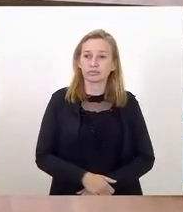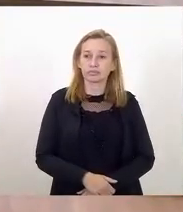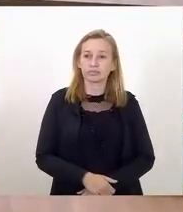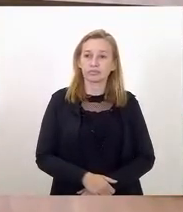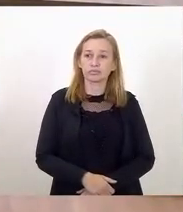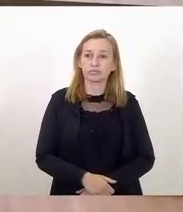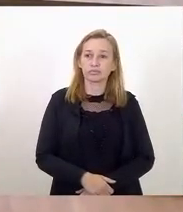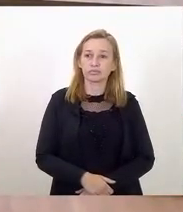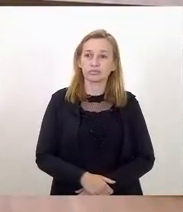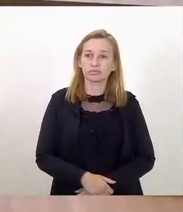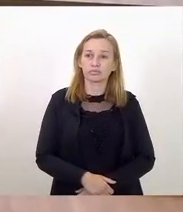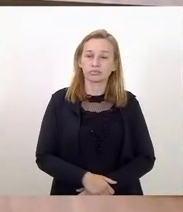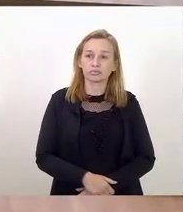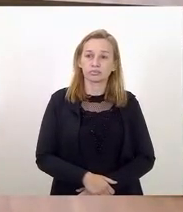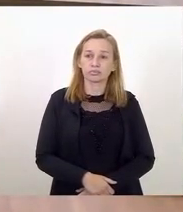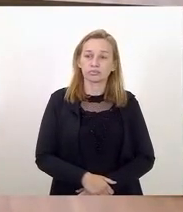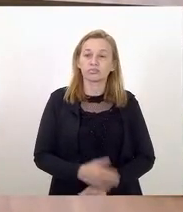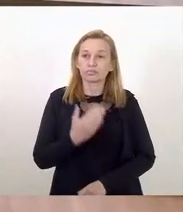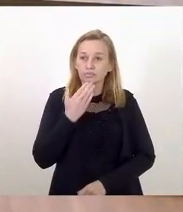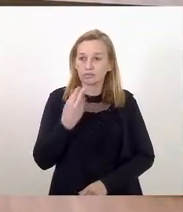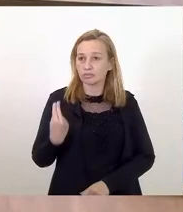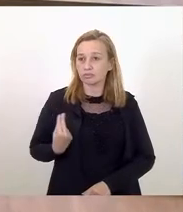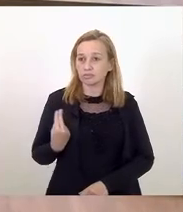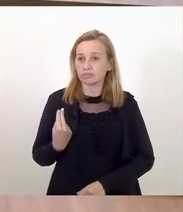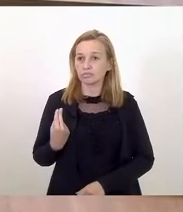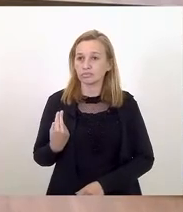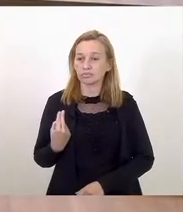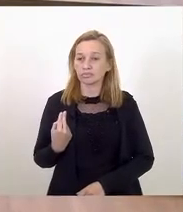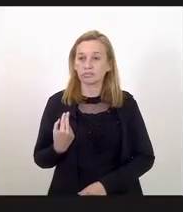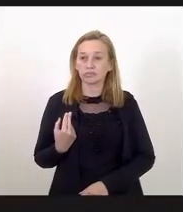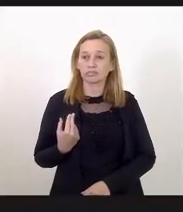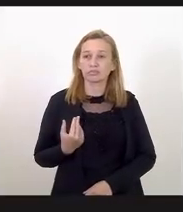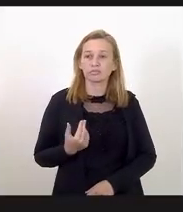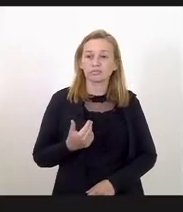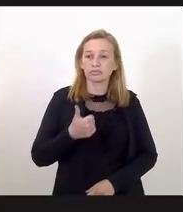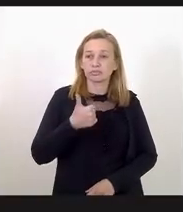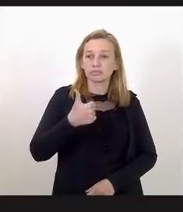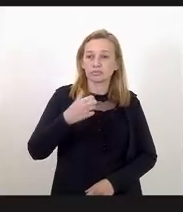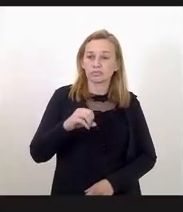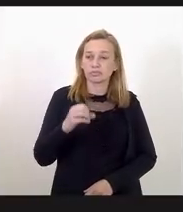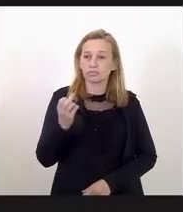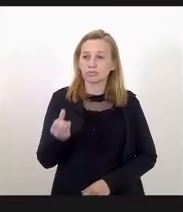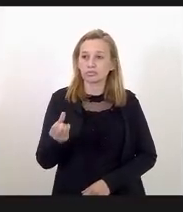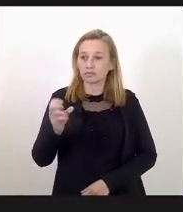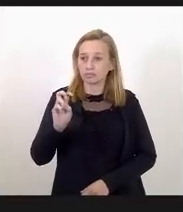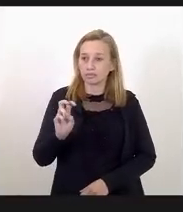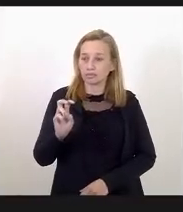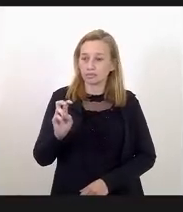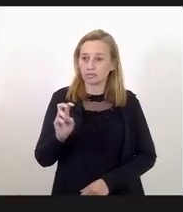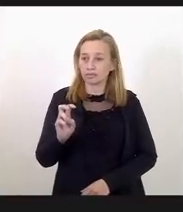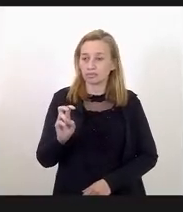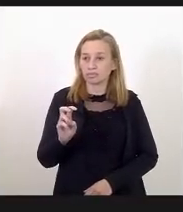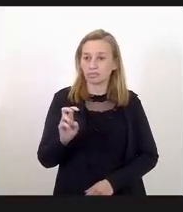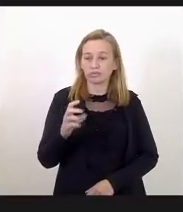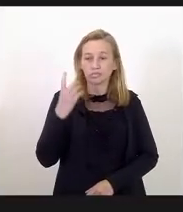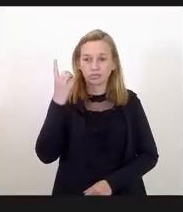Daniel. Pedindo com a autoria no 1065-2019 da Dani Monteiro, deputada.